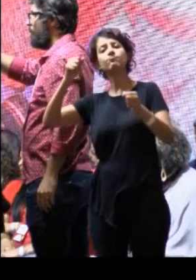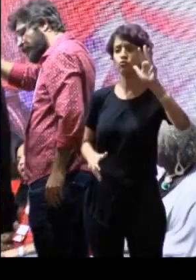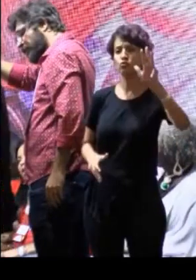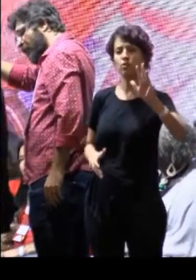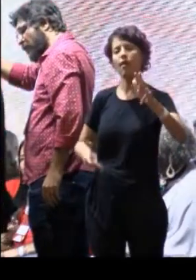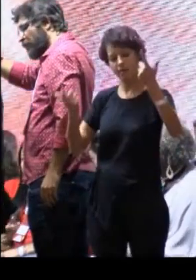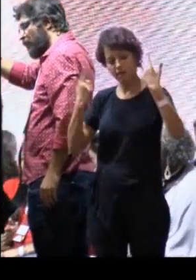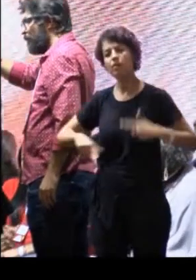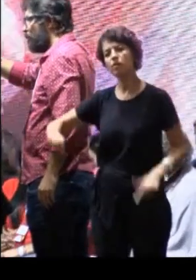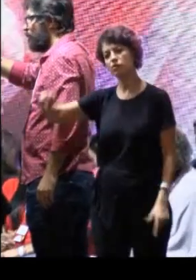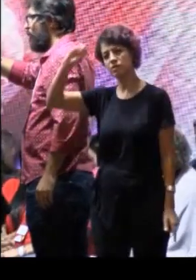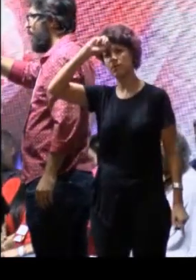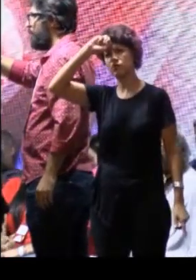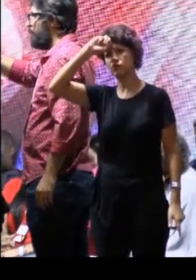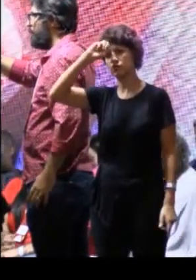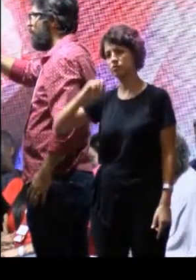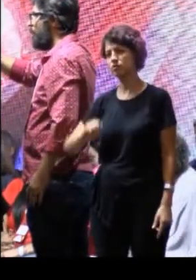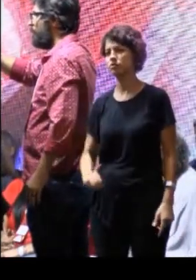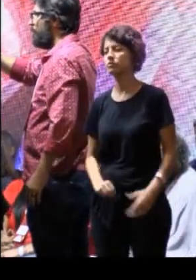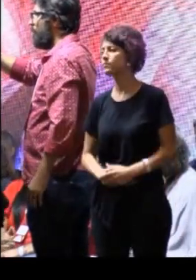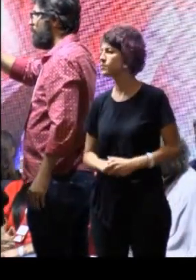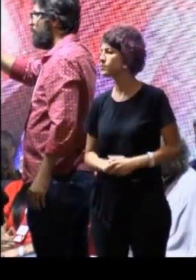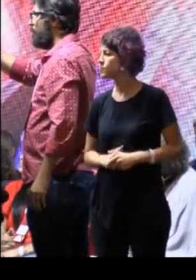Lula é inocente.